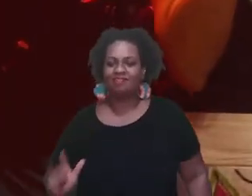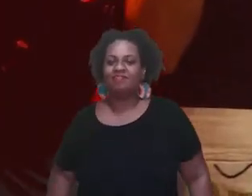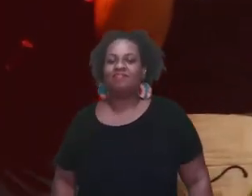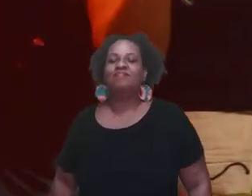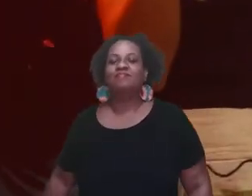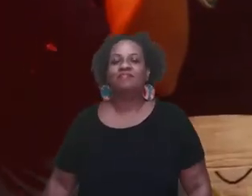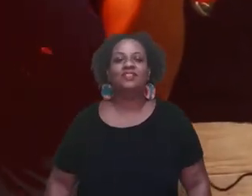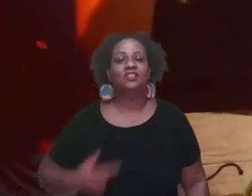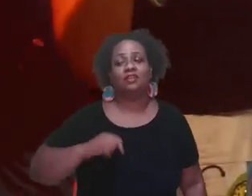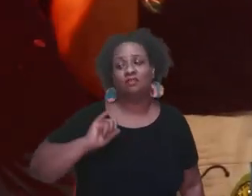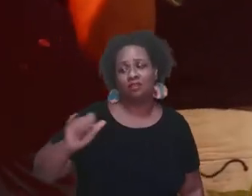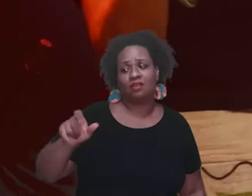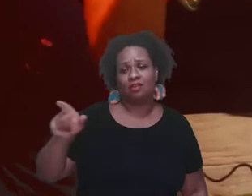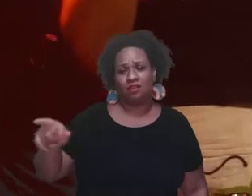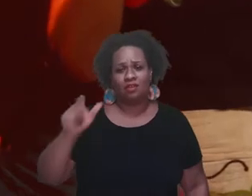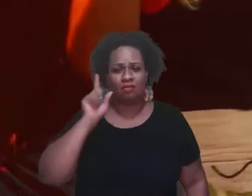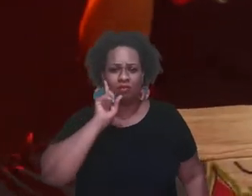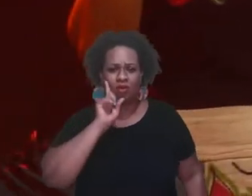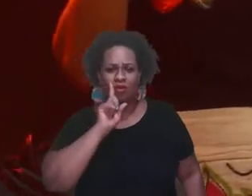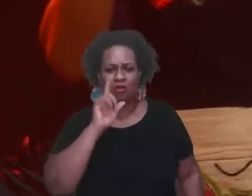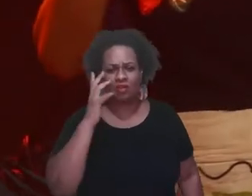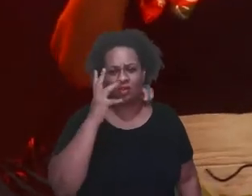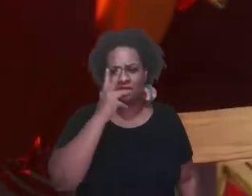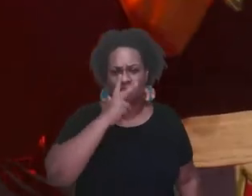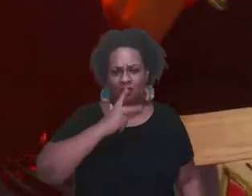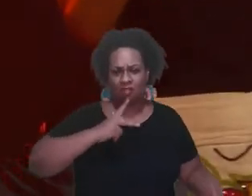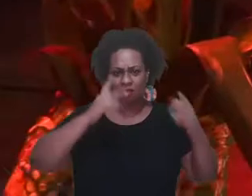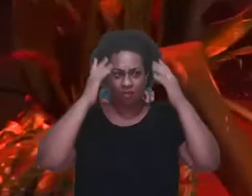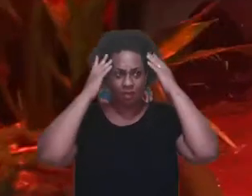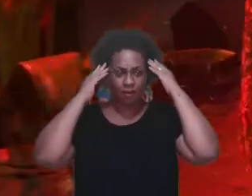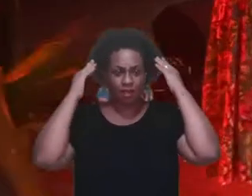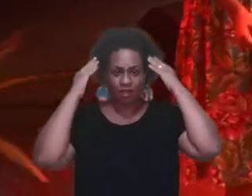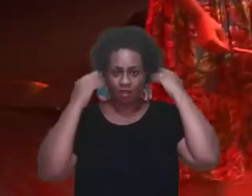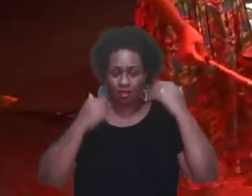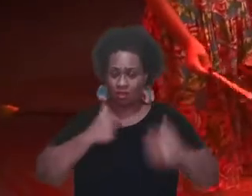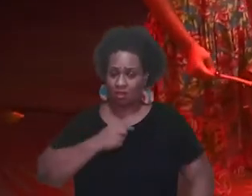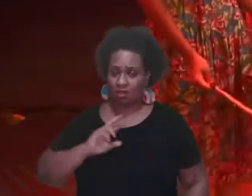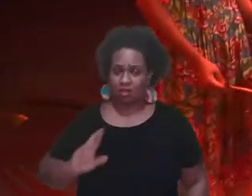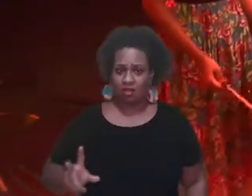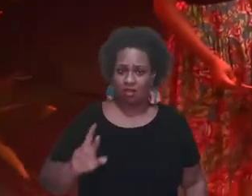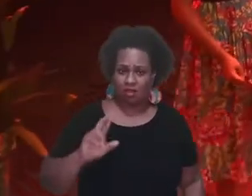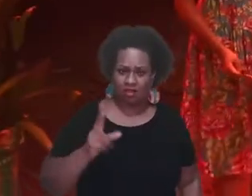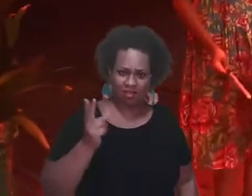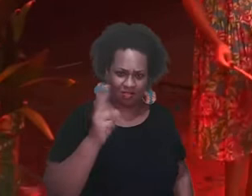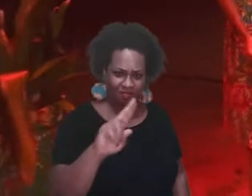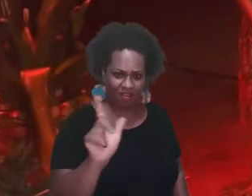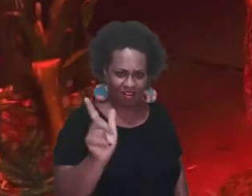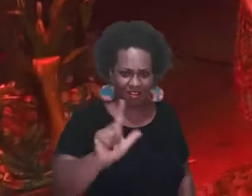você Laurinha já vivia logo aquela morena linda que não também tem quantos cabeça da Índia não fui eu